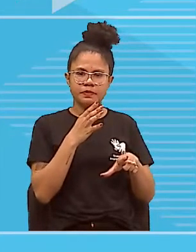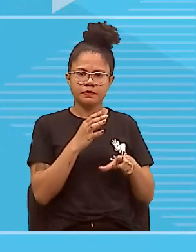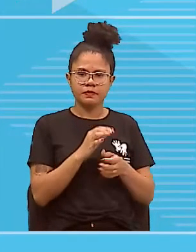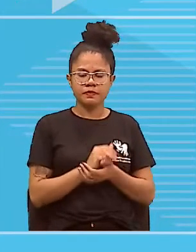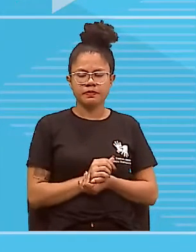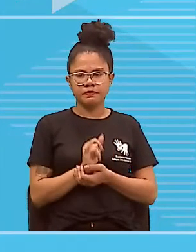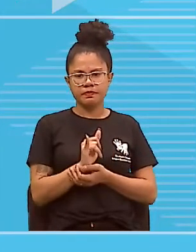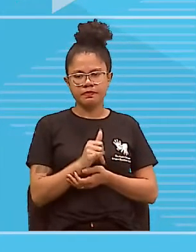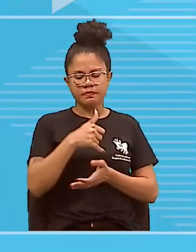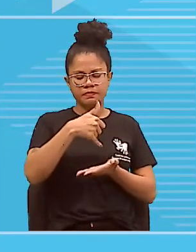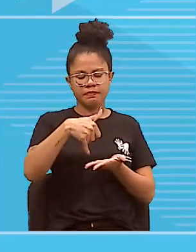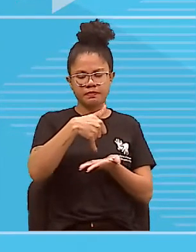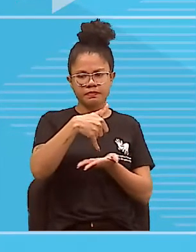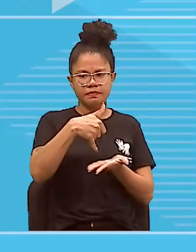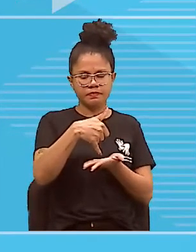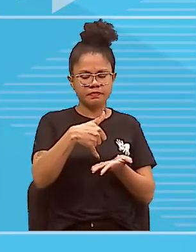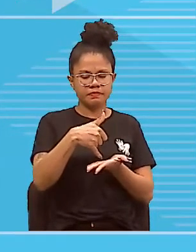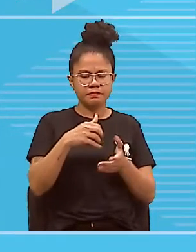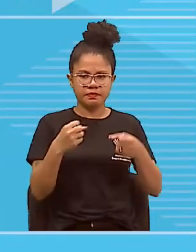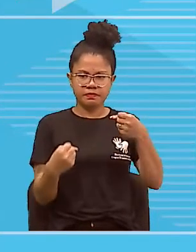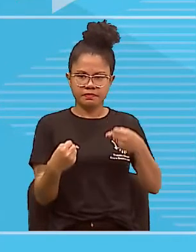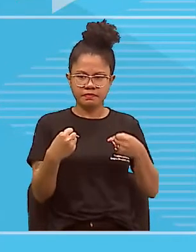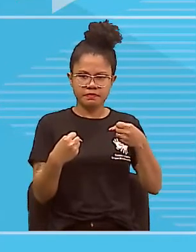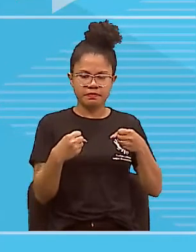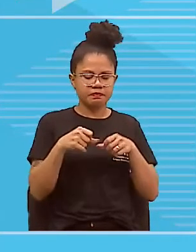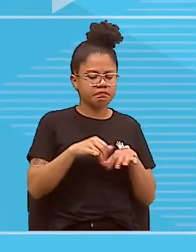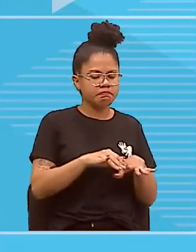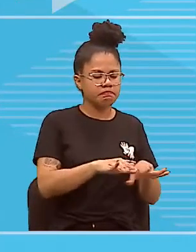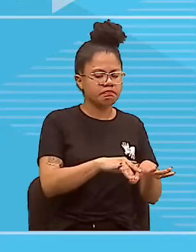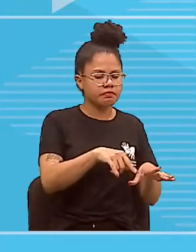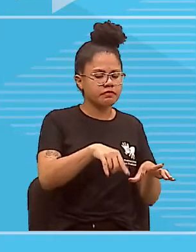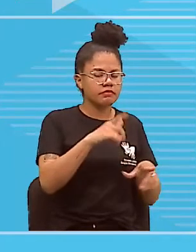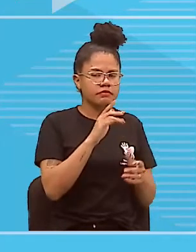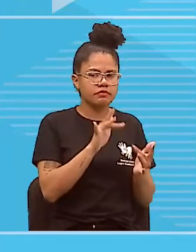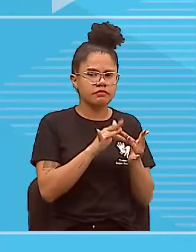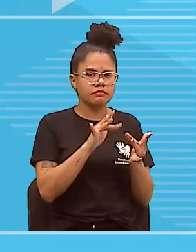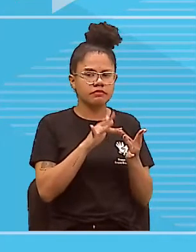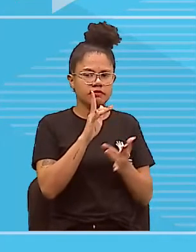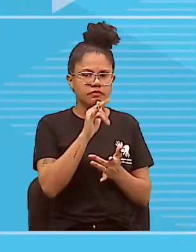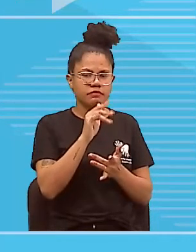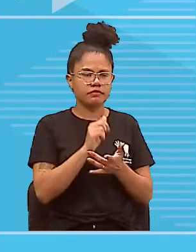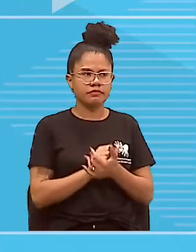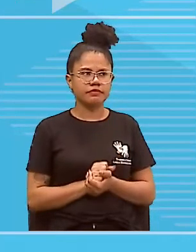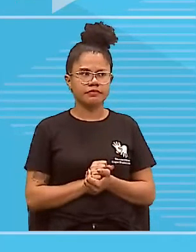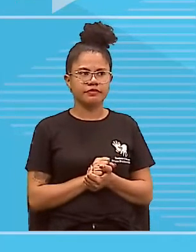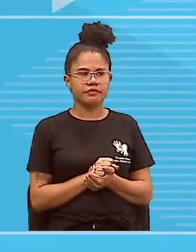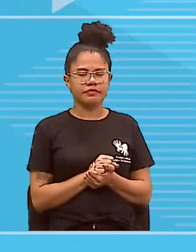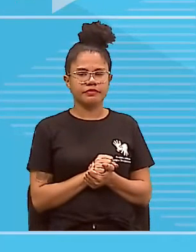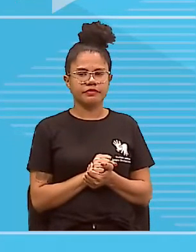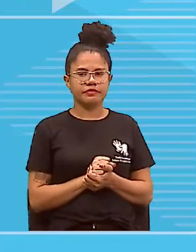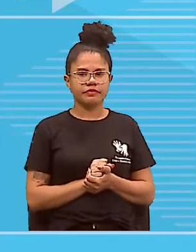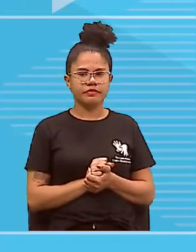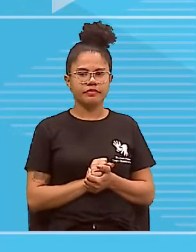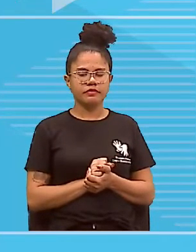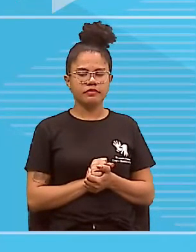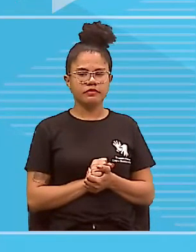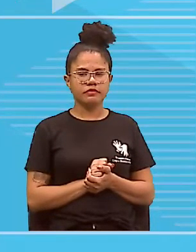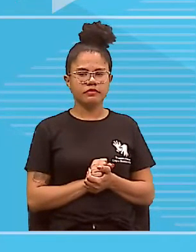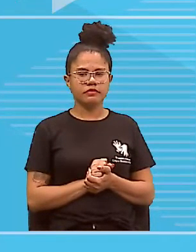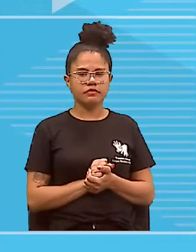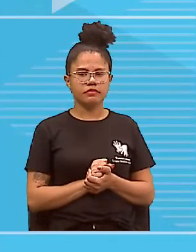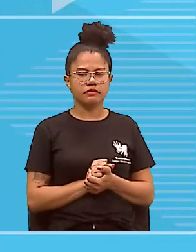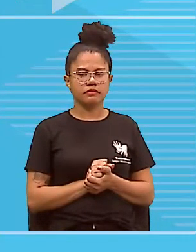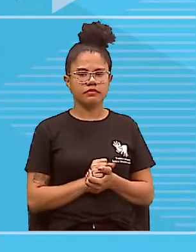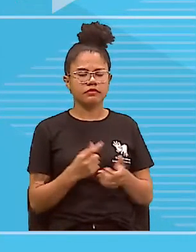quando esse óleo ele teve contato com água Professor o que que